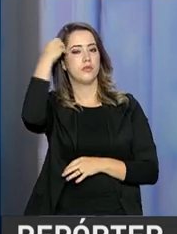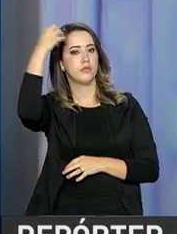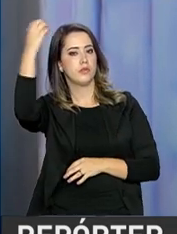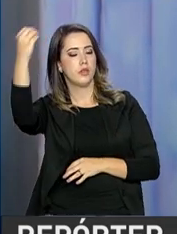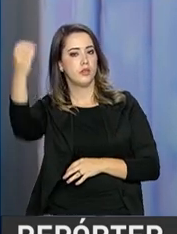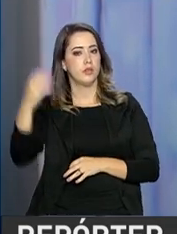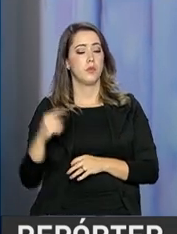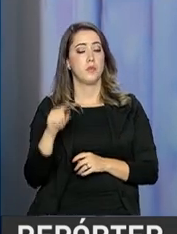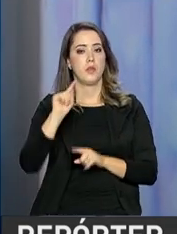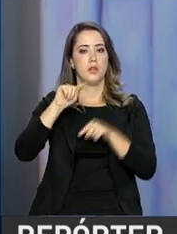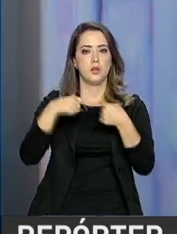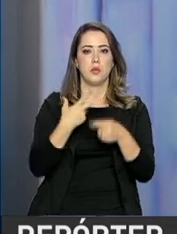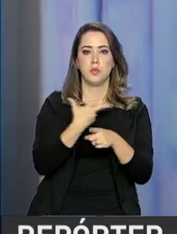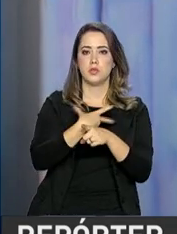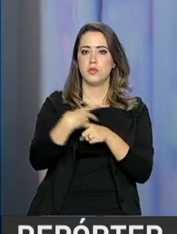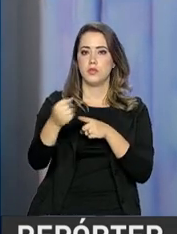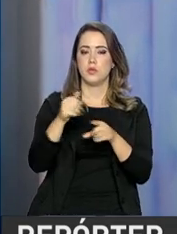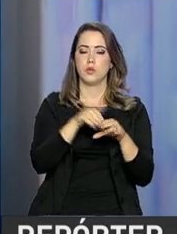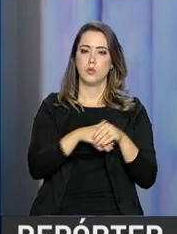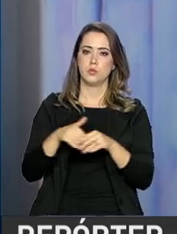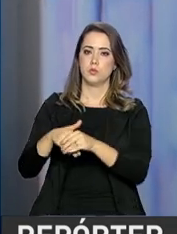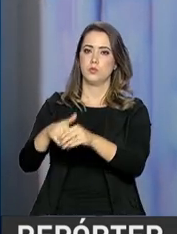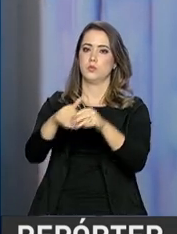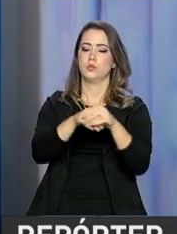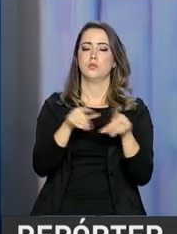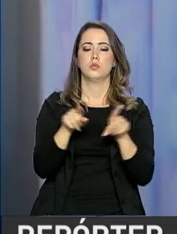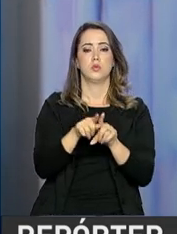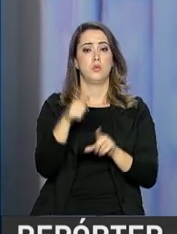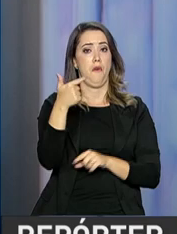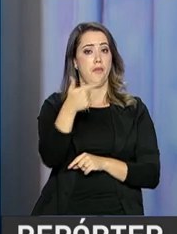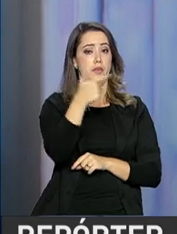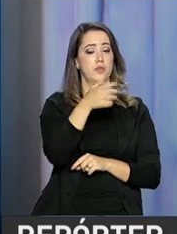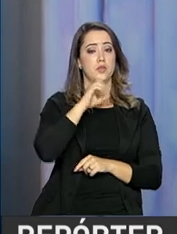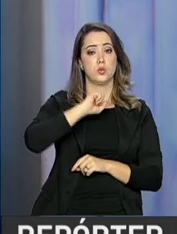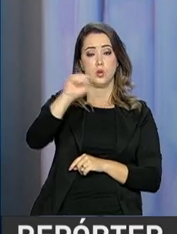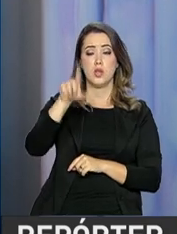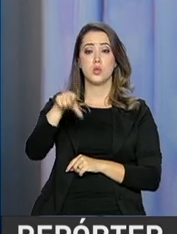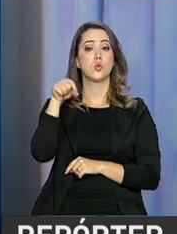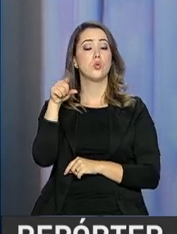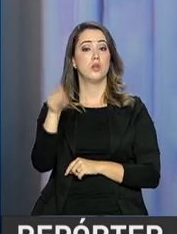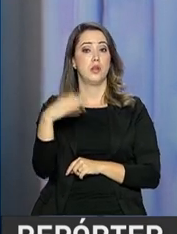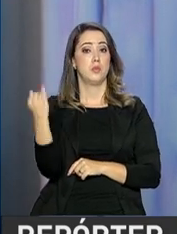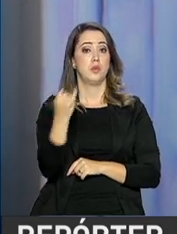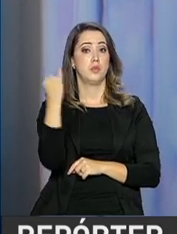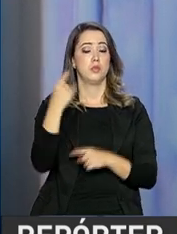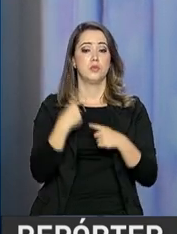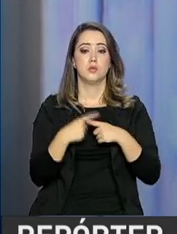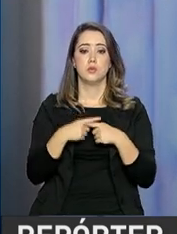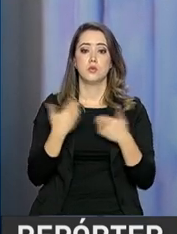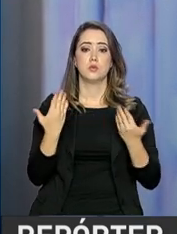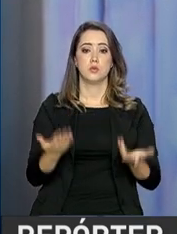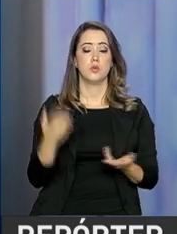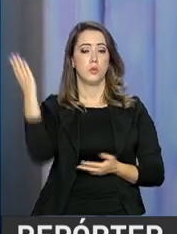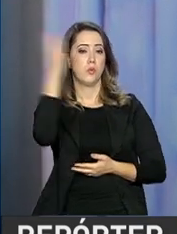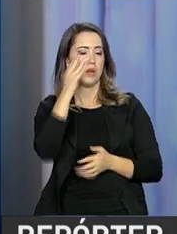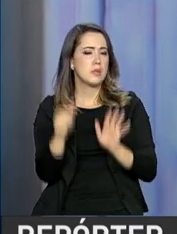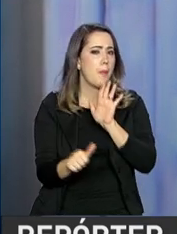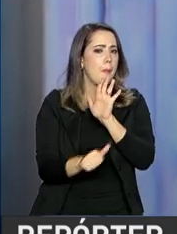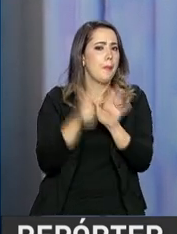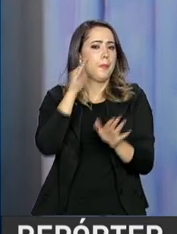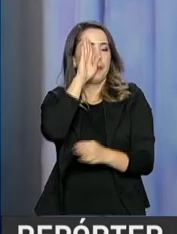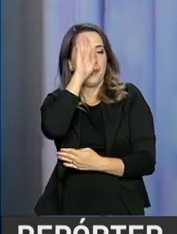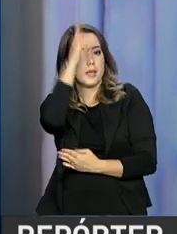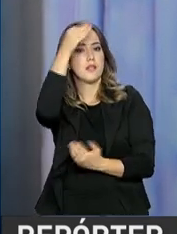internacional depois que venceu as eleições do dia 22 de abril. E essa escolha tem um significado importante. O Brasil é o